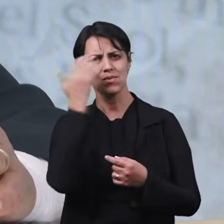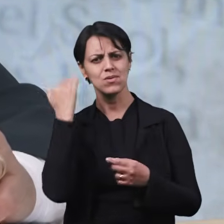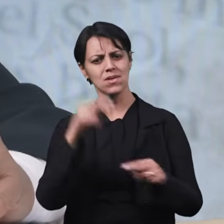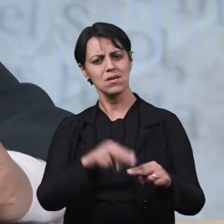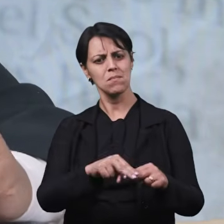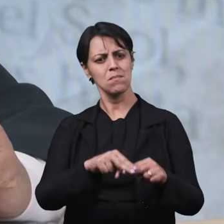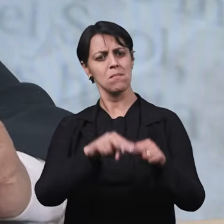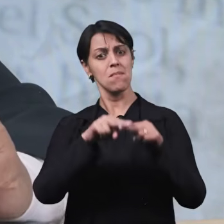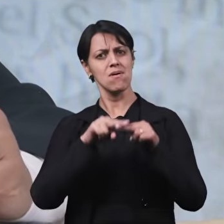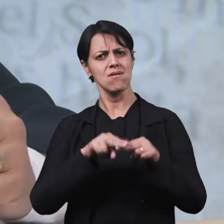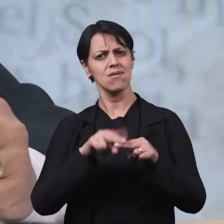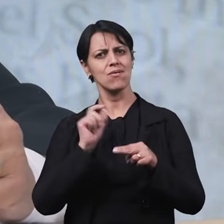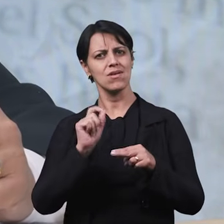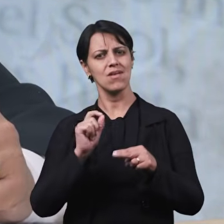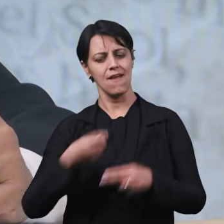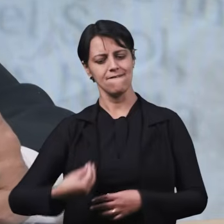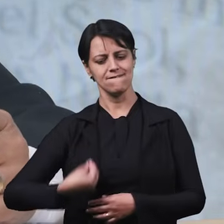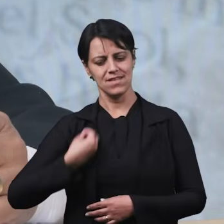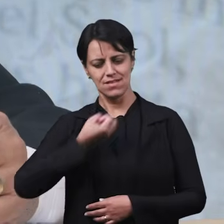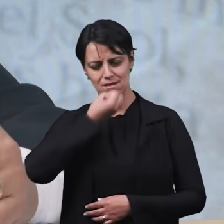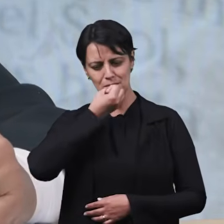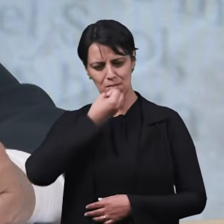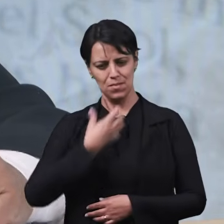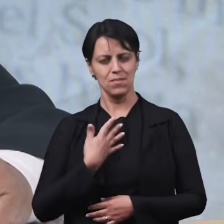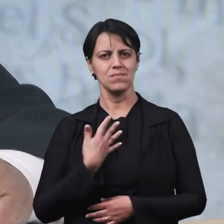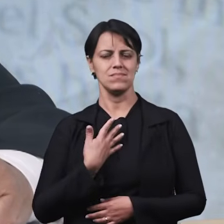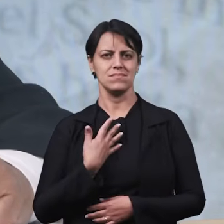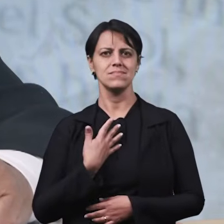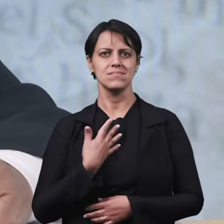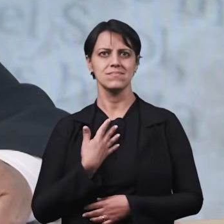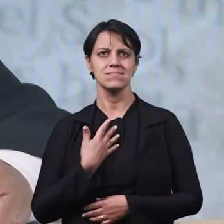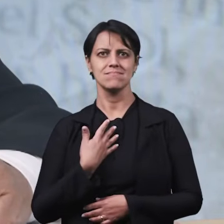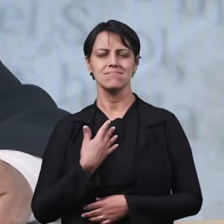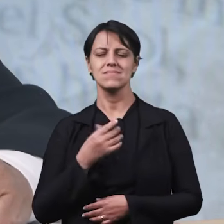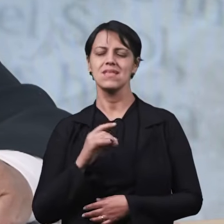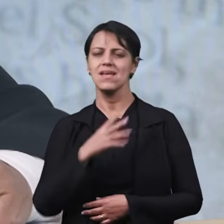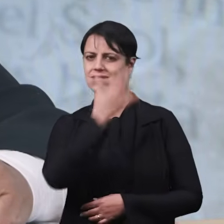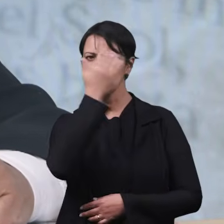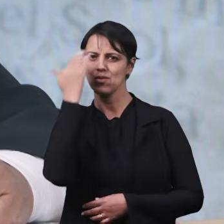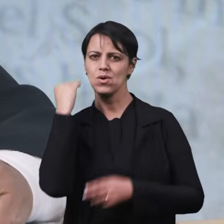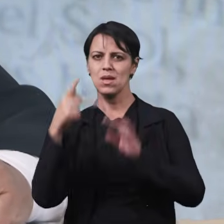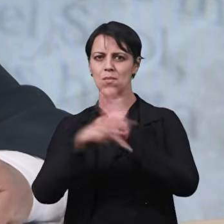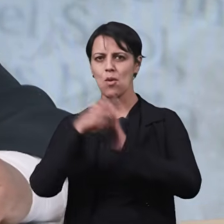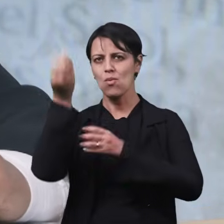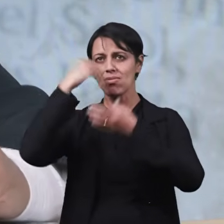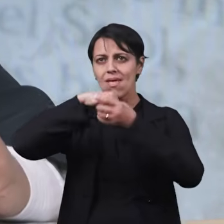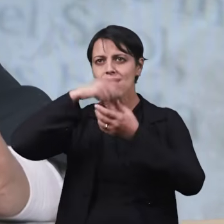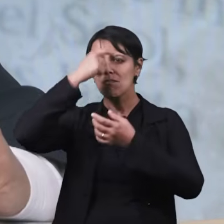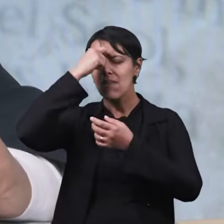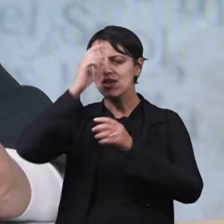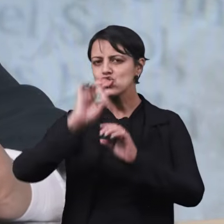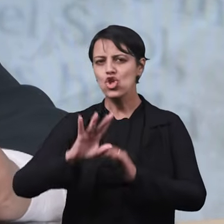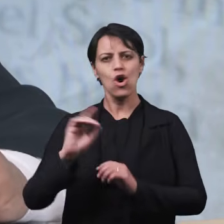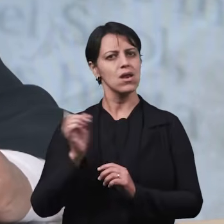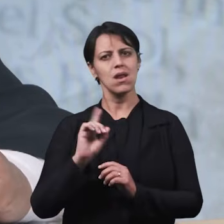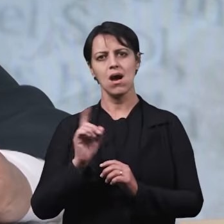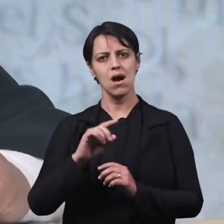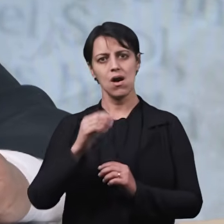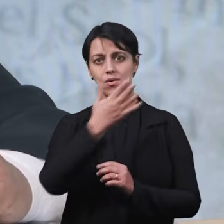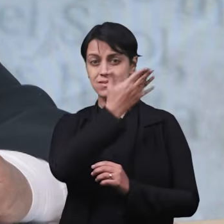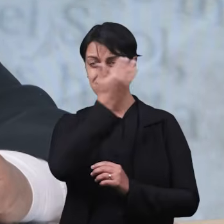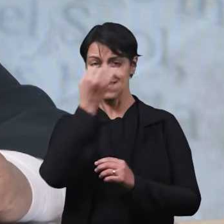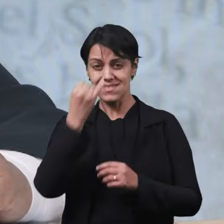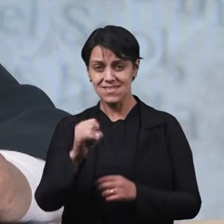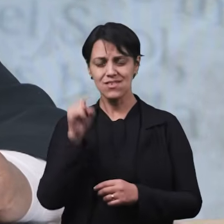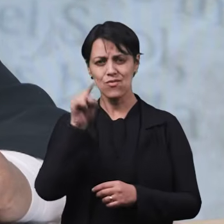bem. A sabedoria não é um princípio apenas mental, né? Eu tenho sabedoria, mas ela vai se expressar no nosso